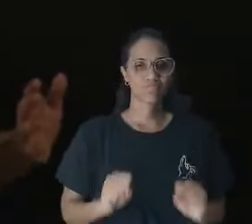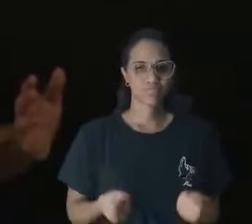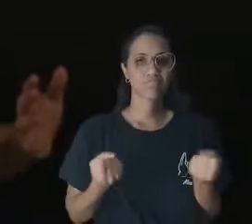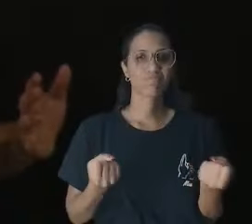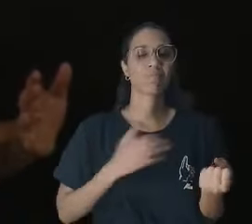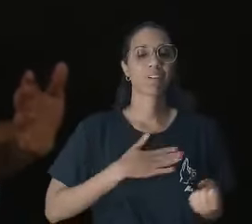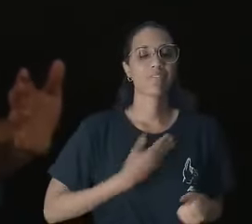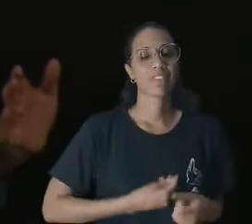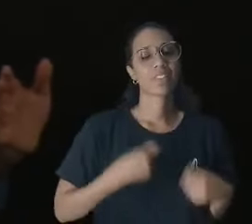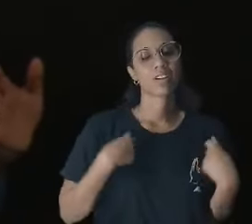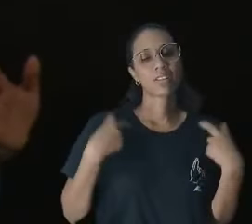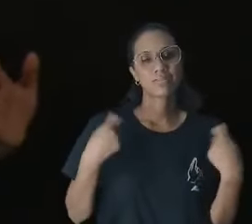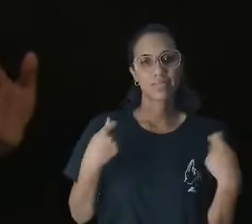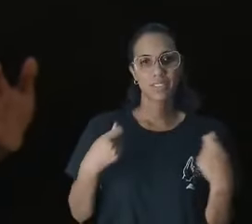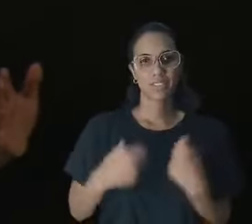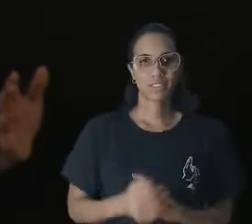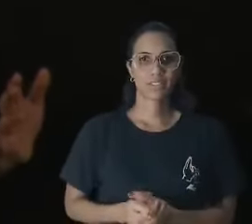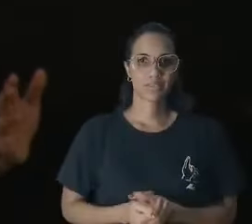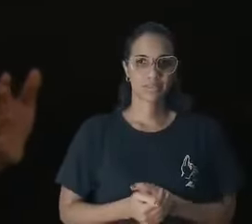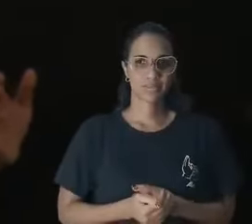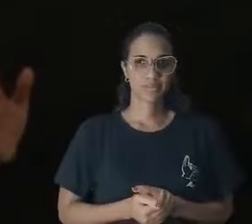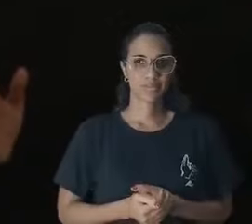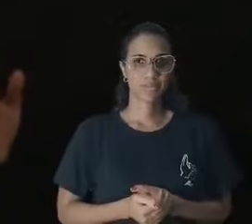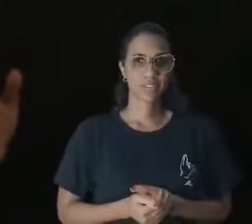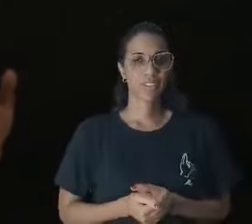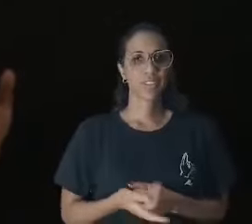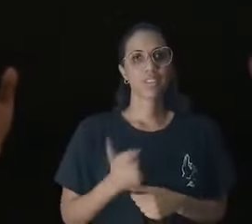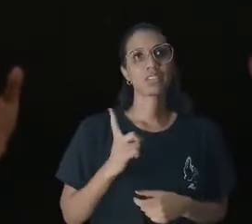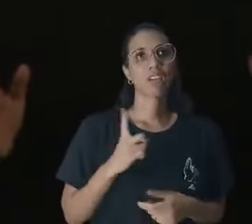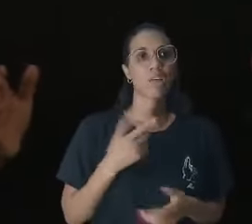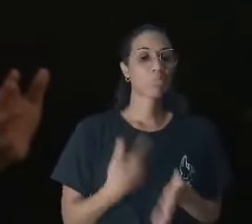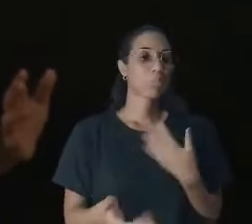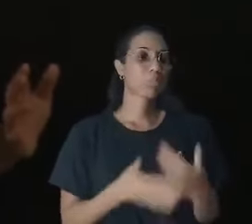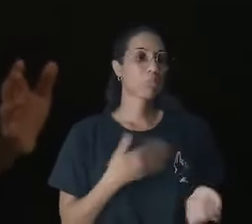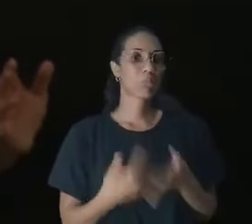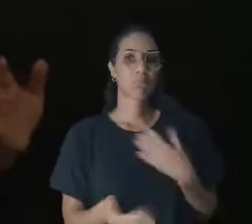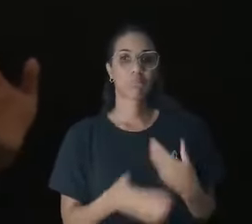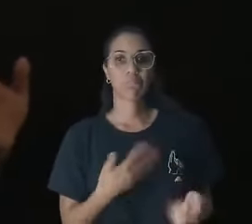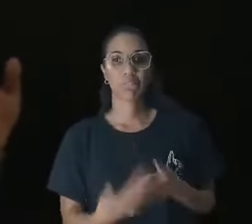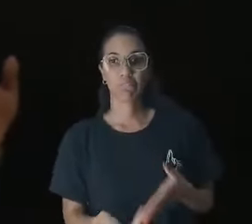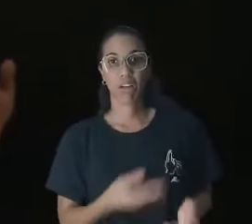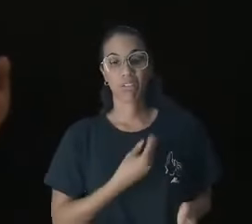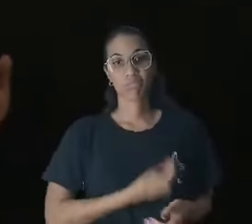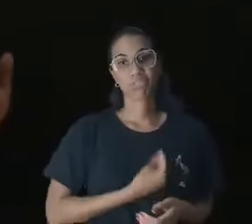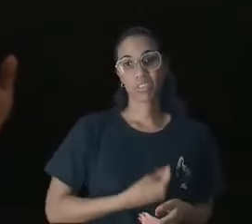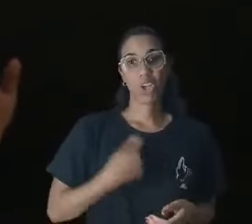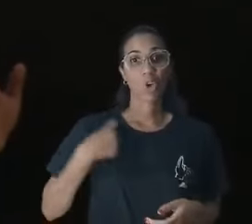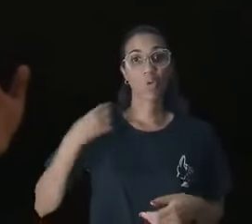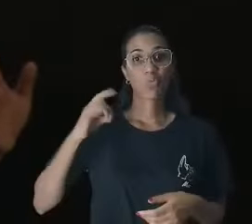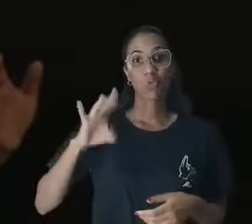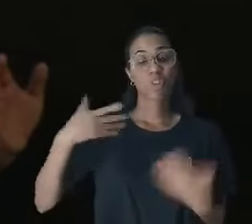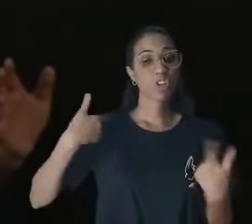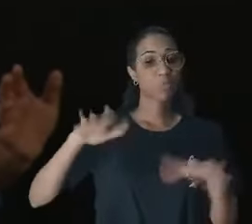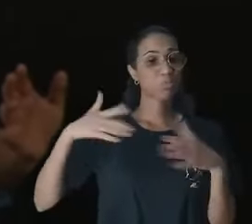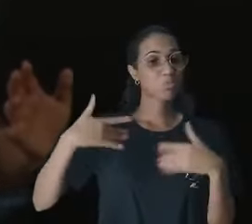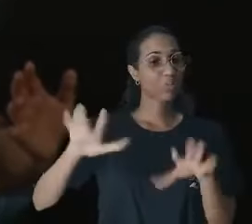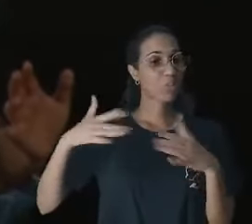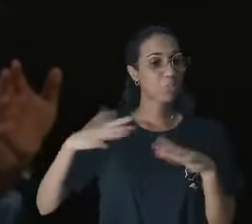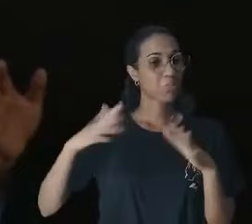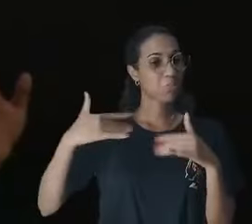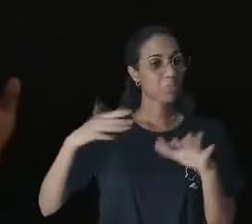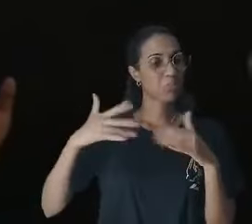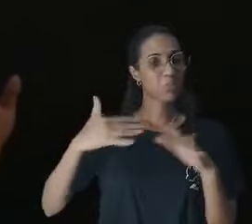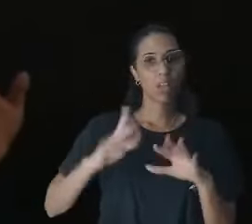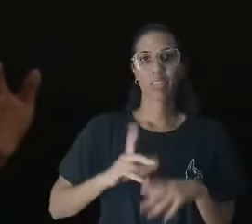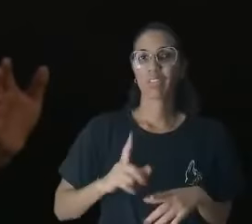vida. Não dá mais para tocar a vida como se eu conseguisse dar cabo disso sozinho,